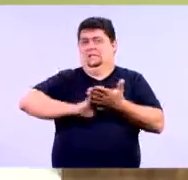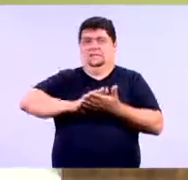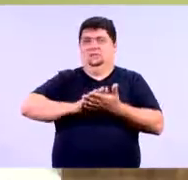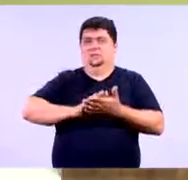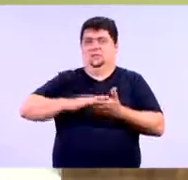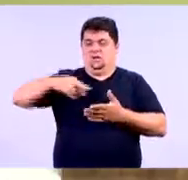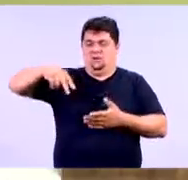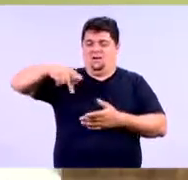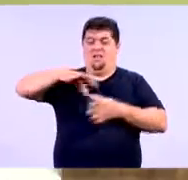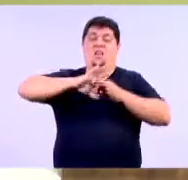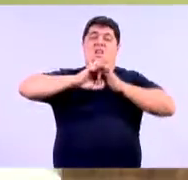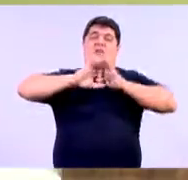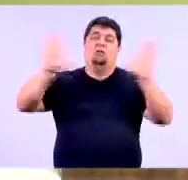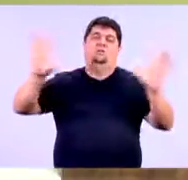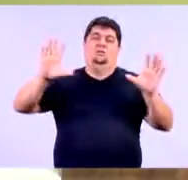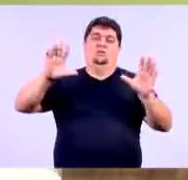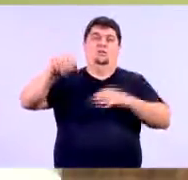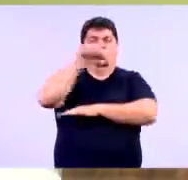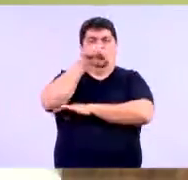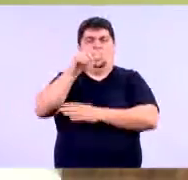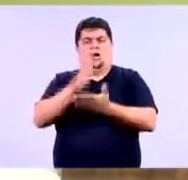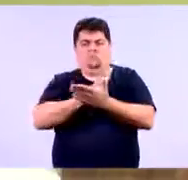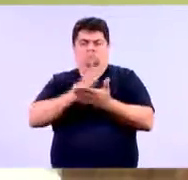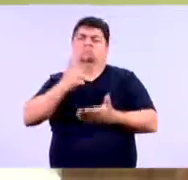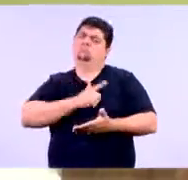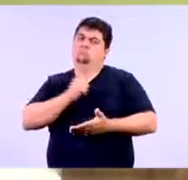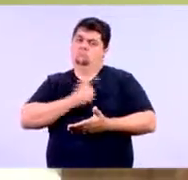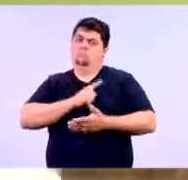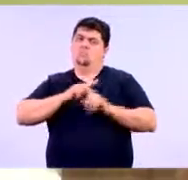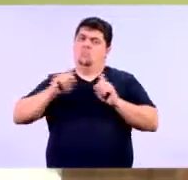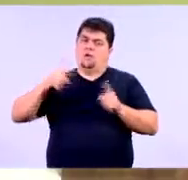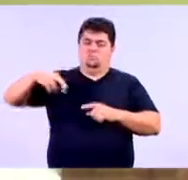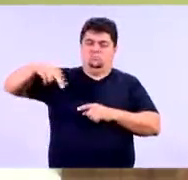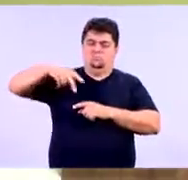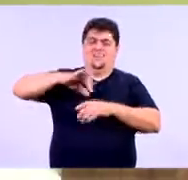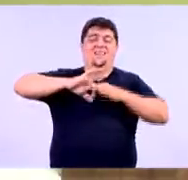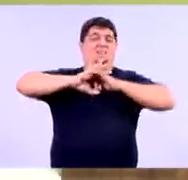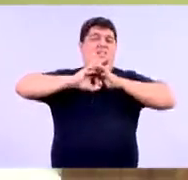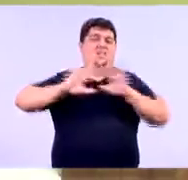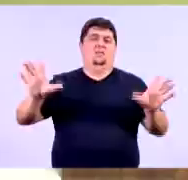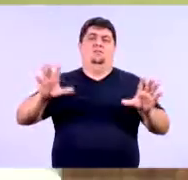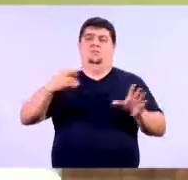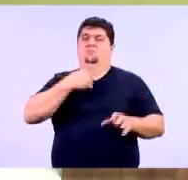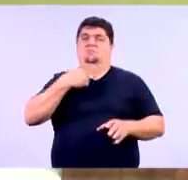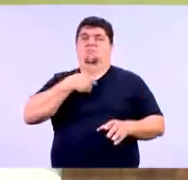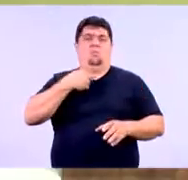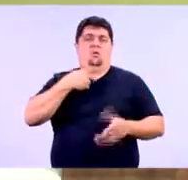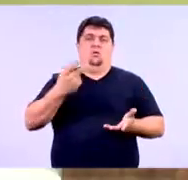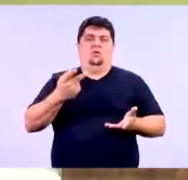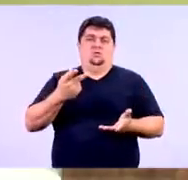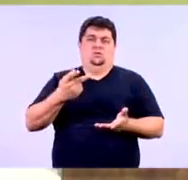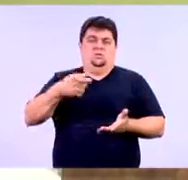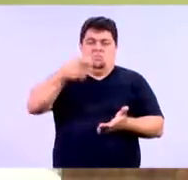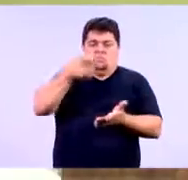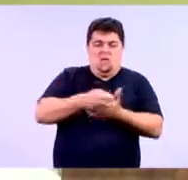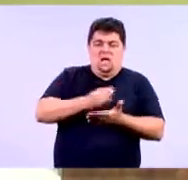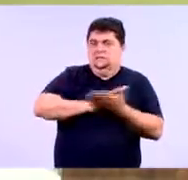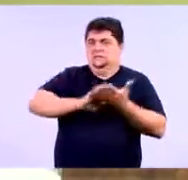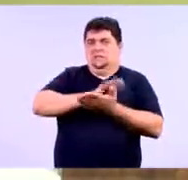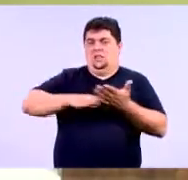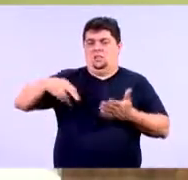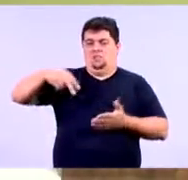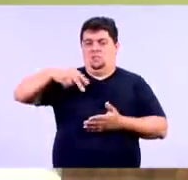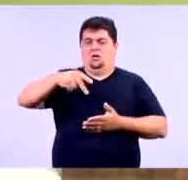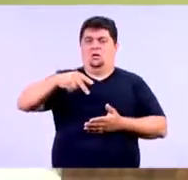para quem está andando. Então, a liberdade de tráfego ele se dá nesse aspecto, de que não vai poder ser cobrado nenhum tributo para que você